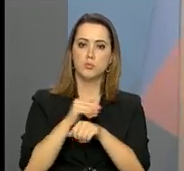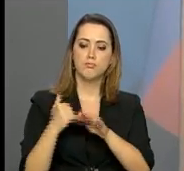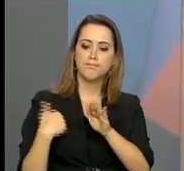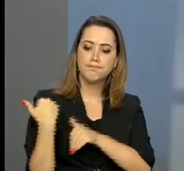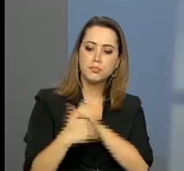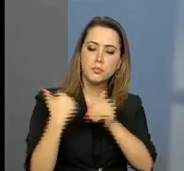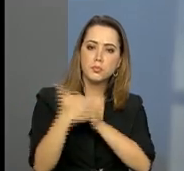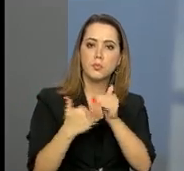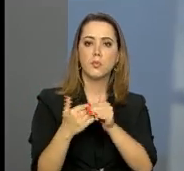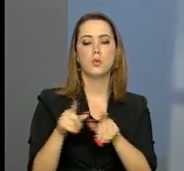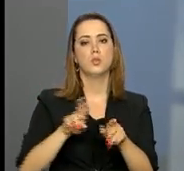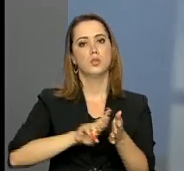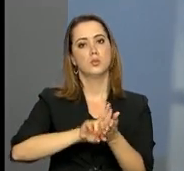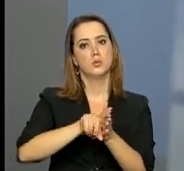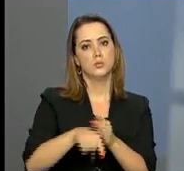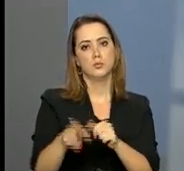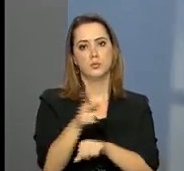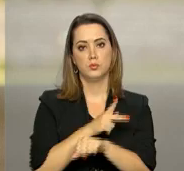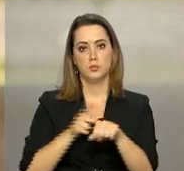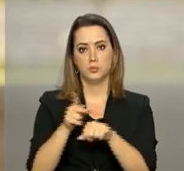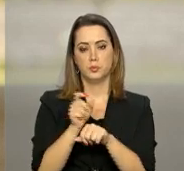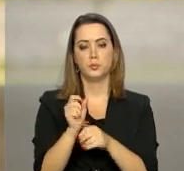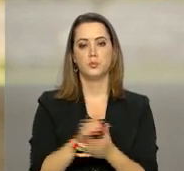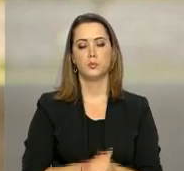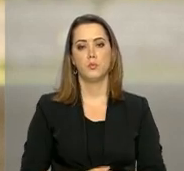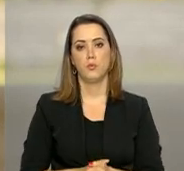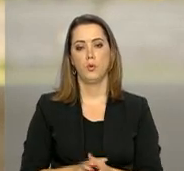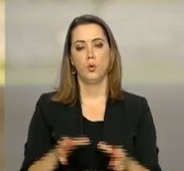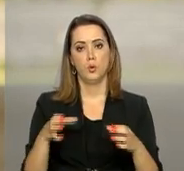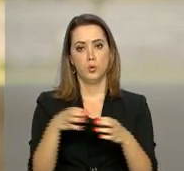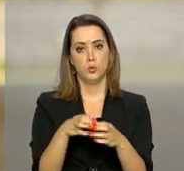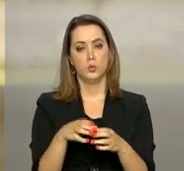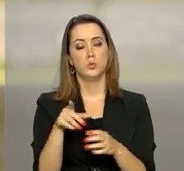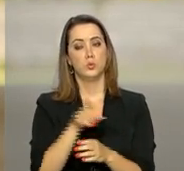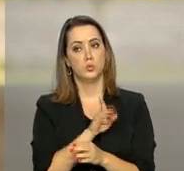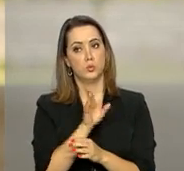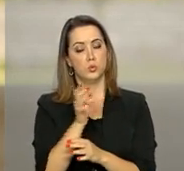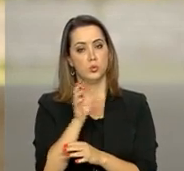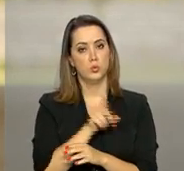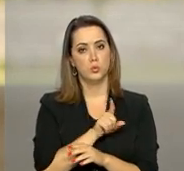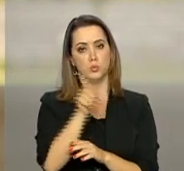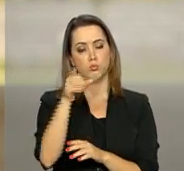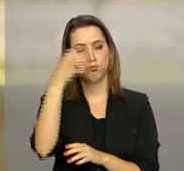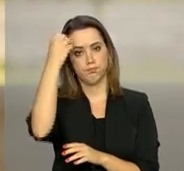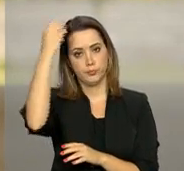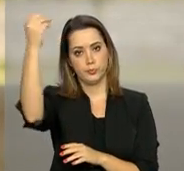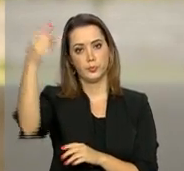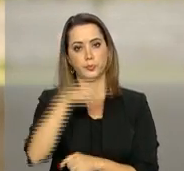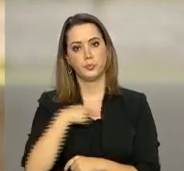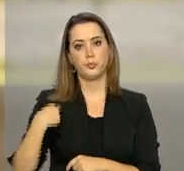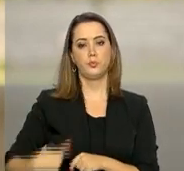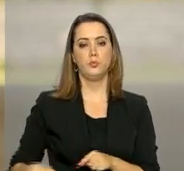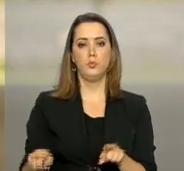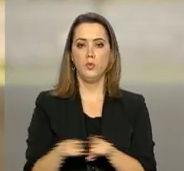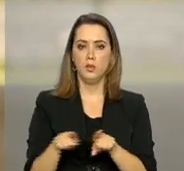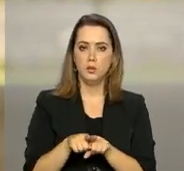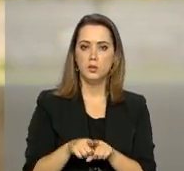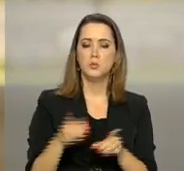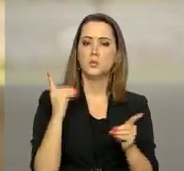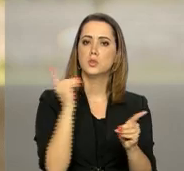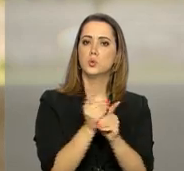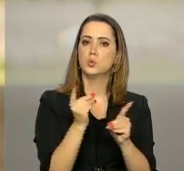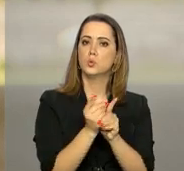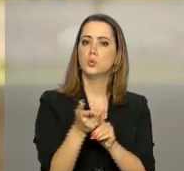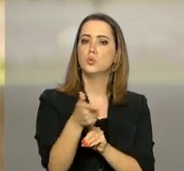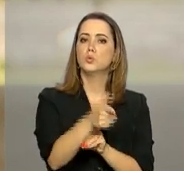Brasil, Rússia, Índia, China e África do Sul. Durante a viagem à China, Michel Temer também deve participar de encontros bilaterais com